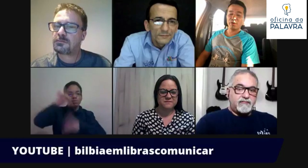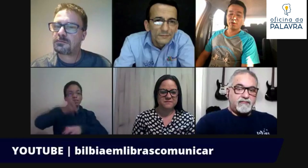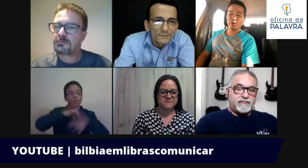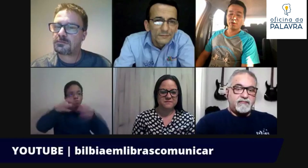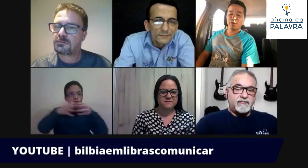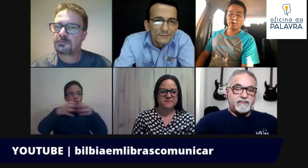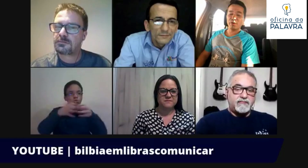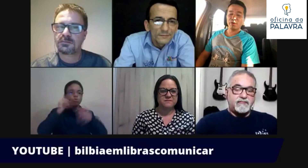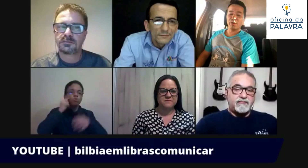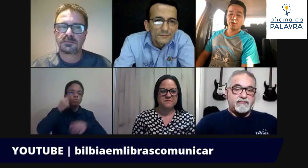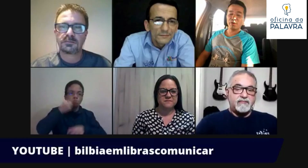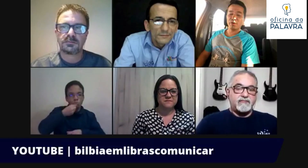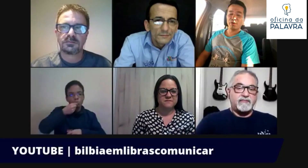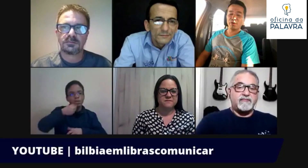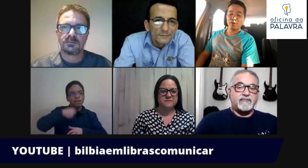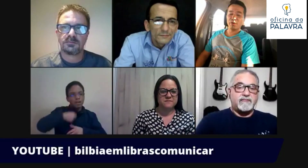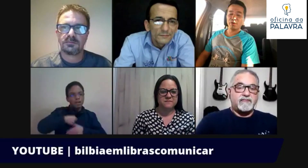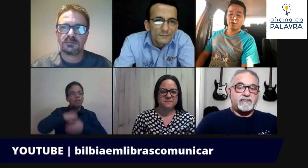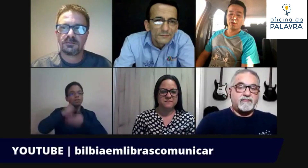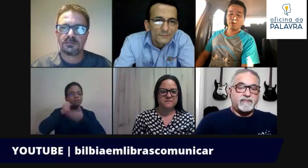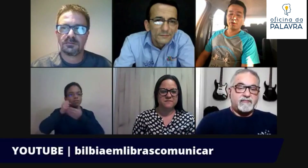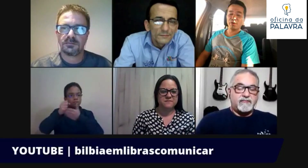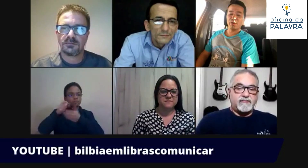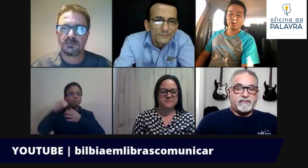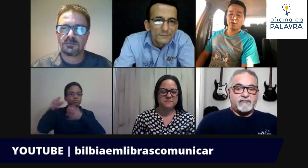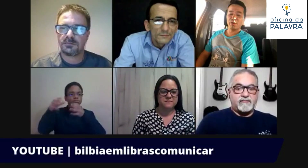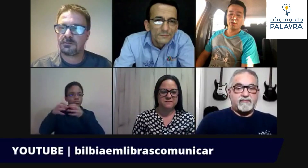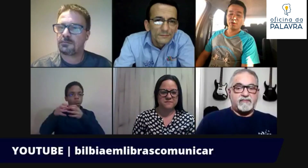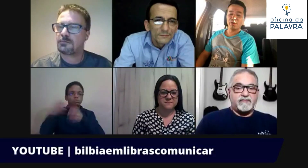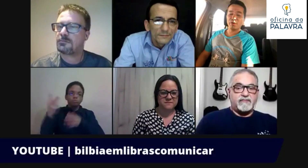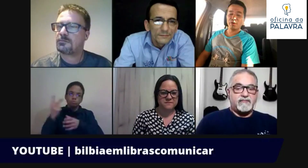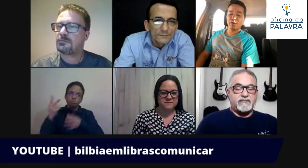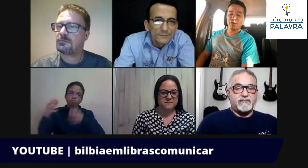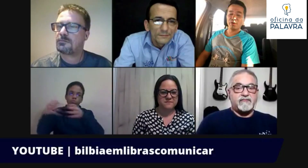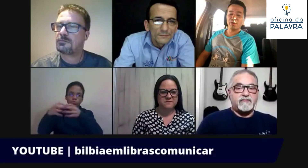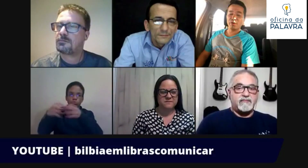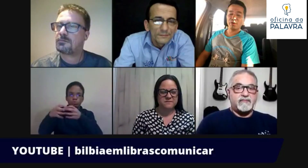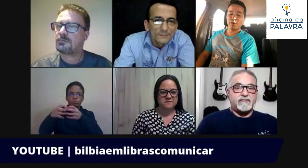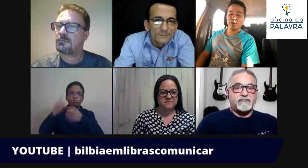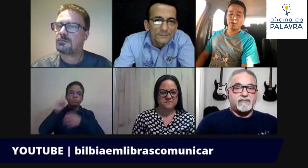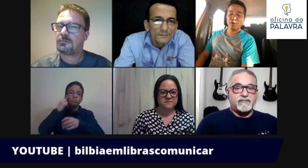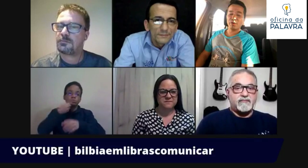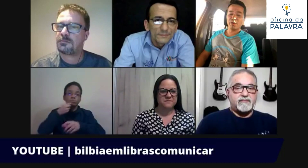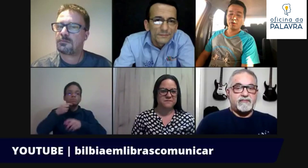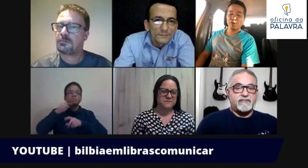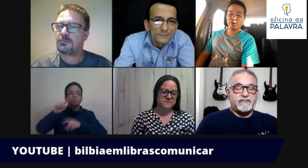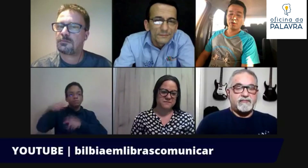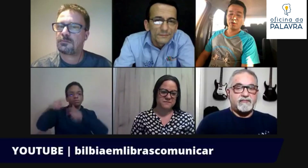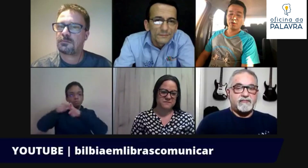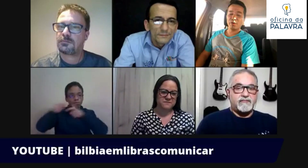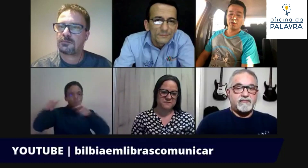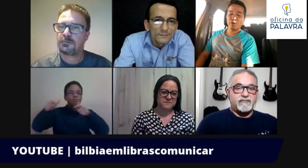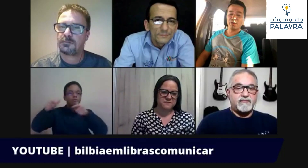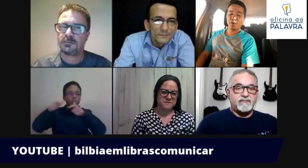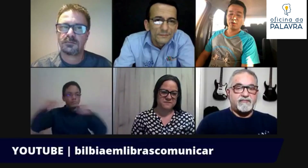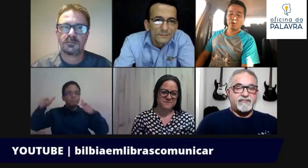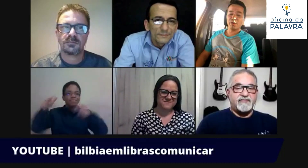surdos que eu atendia numa comunidade, na verdade em 2 comunidades, que depois viraram 3 comunidades, depois 4